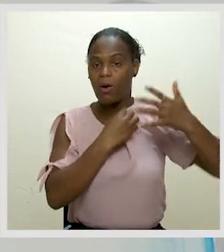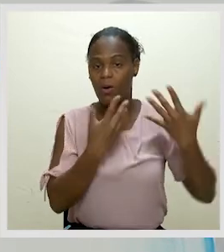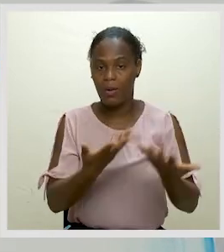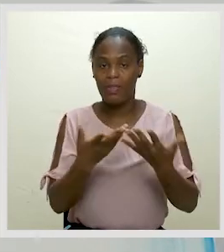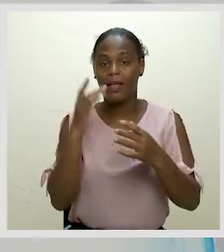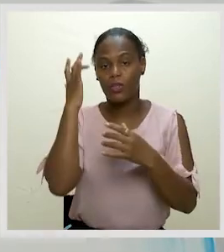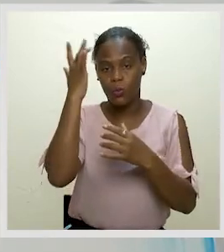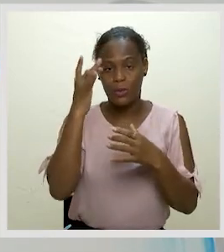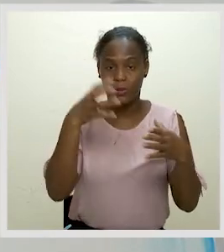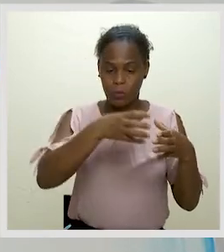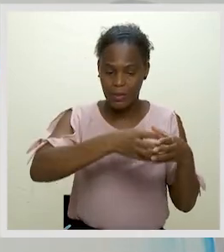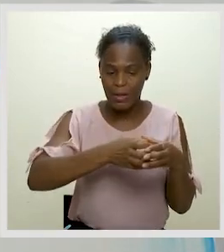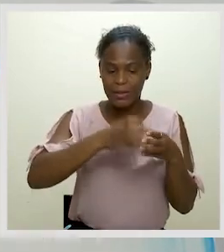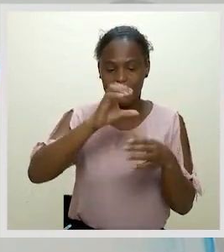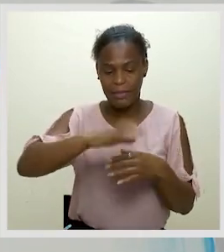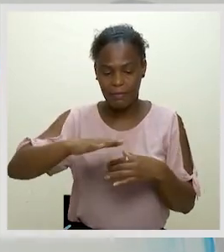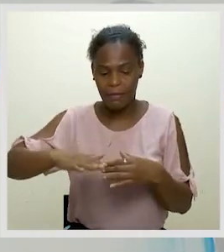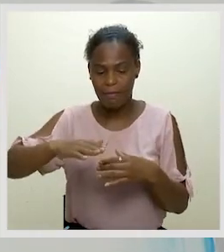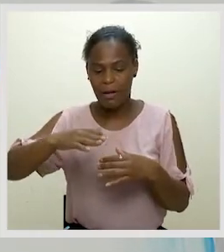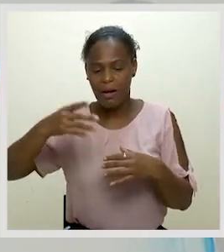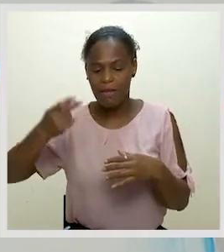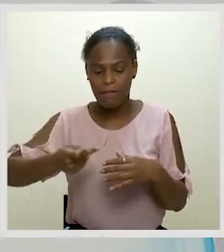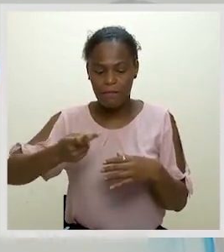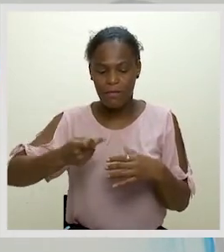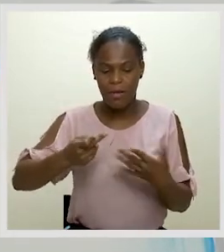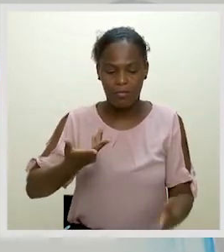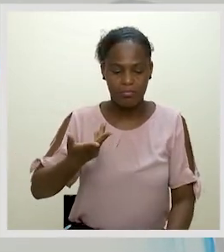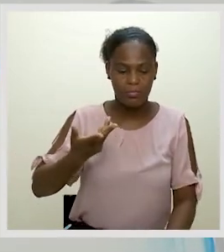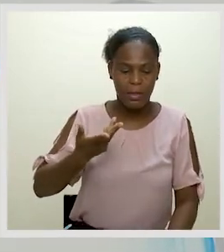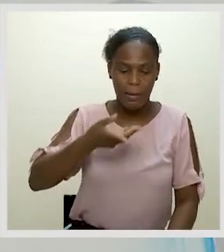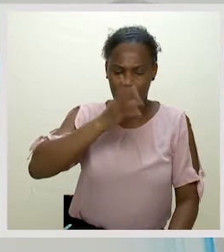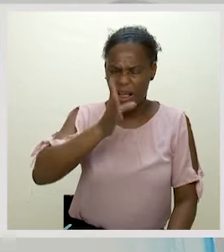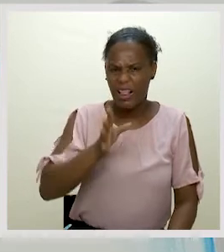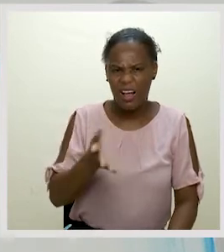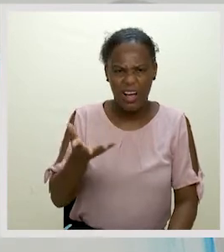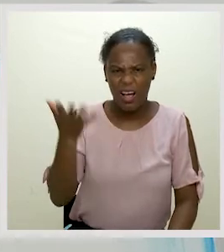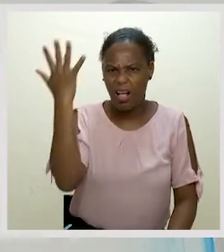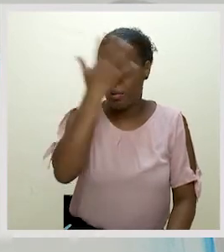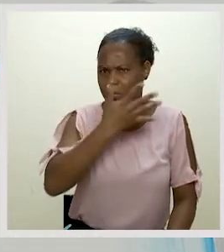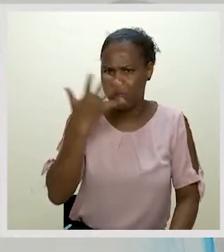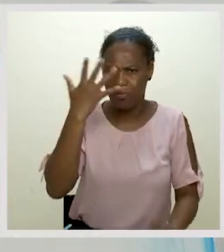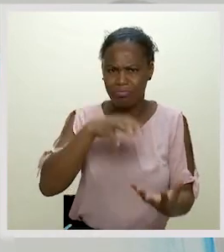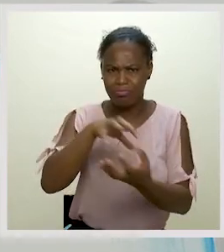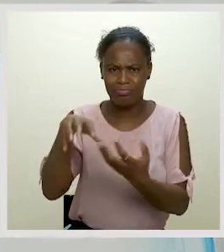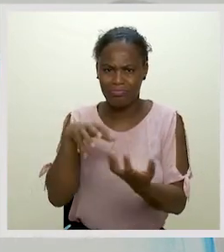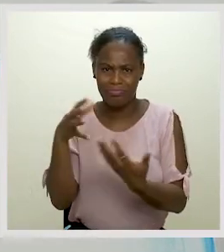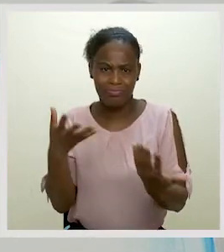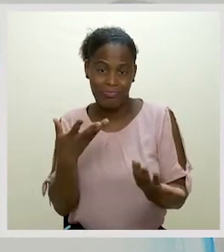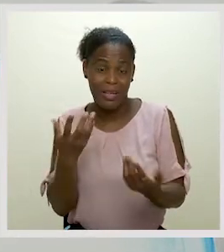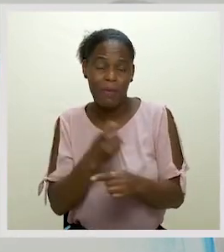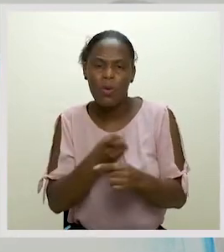Pegando nessa teoria, a comunidade científica ficou praticamente abaralhada. Por